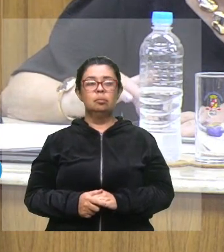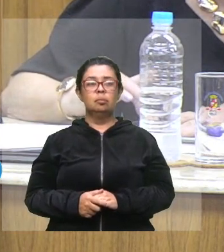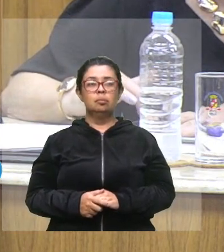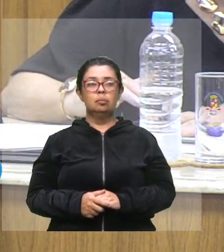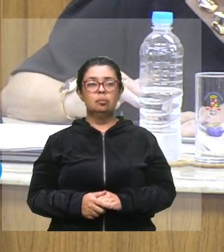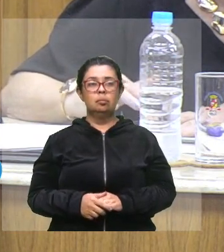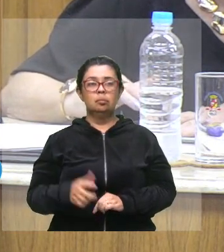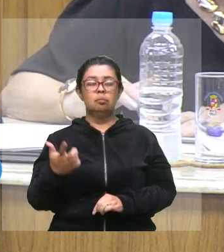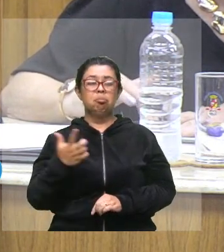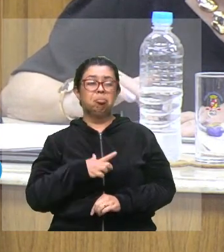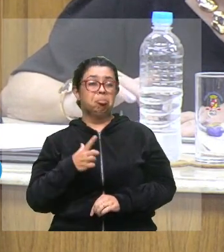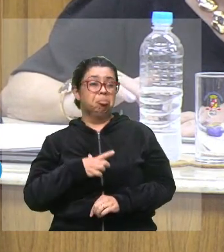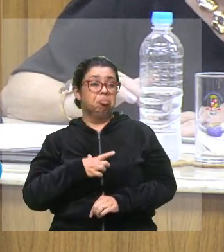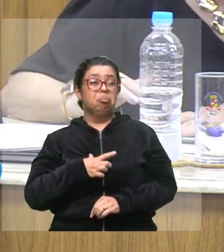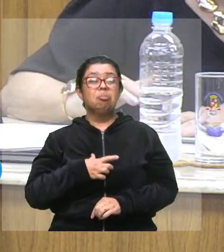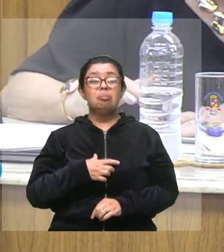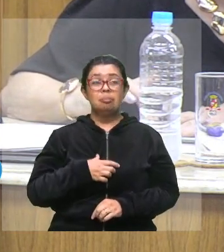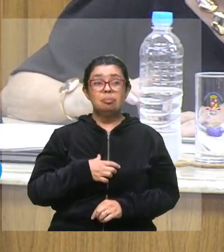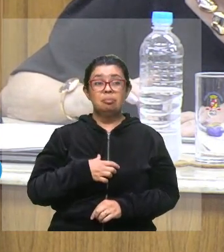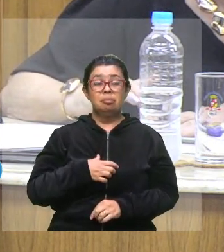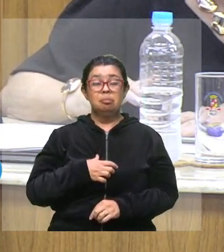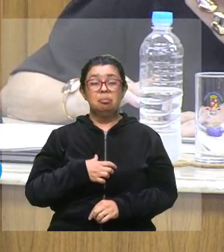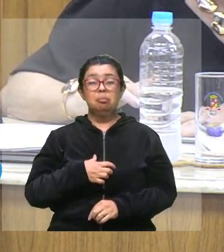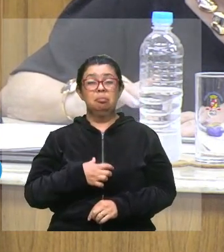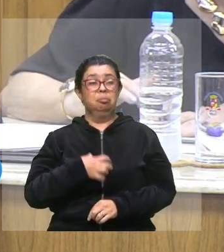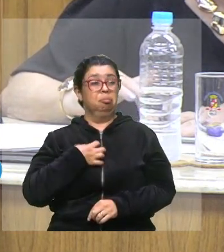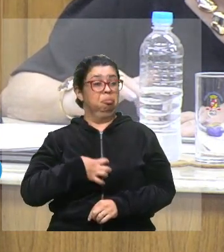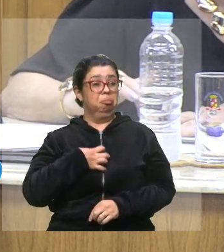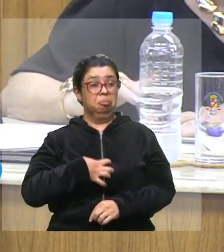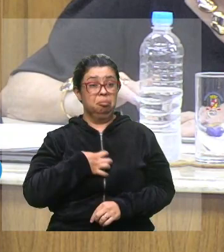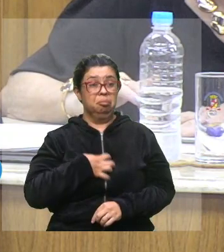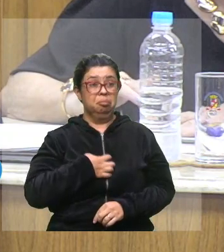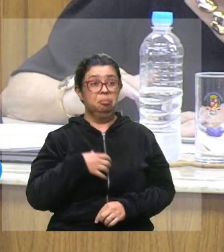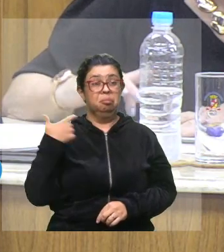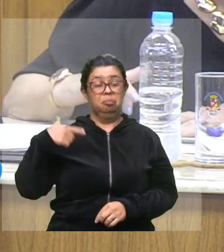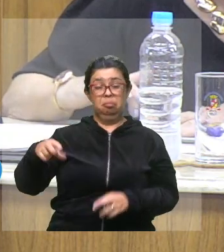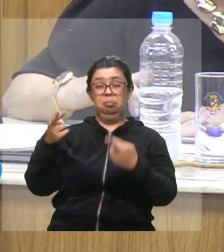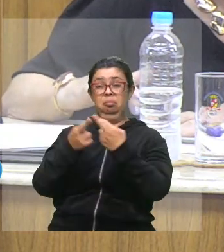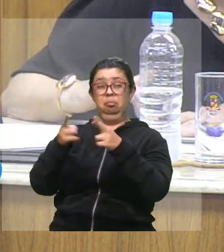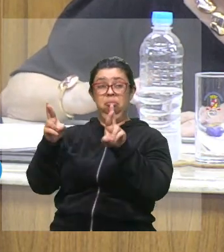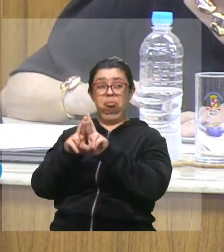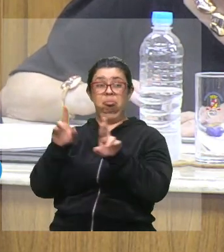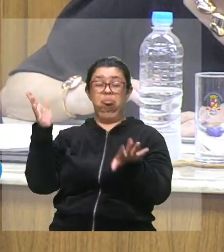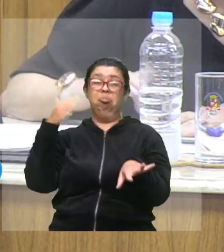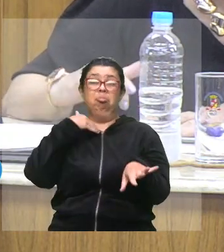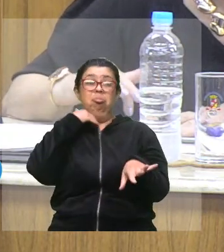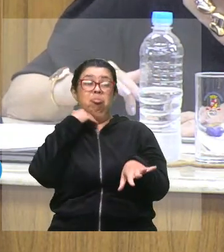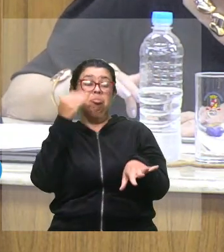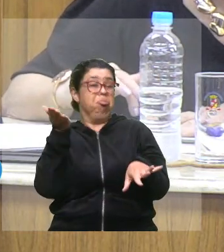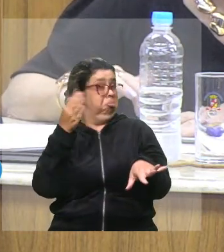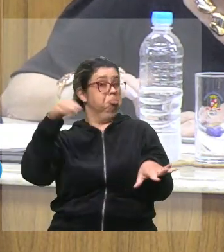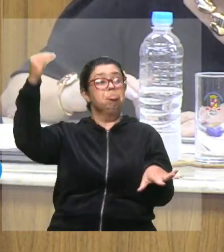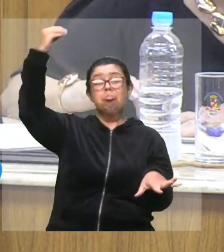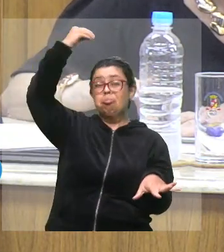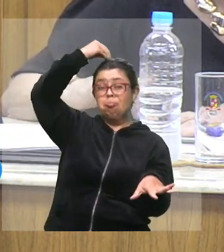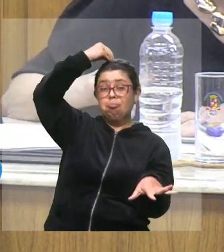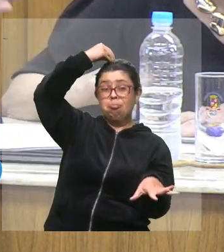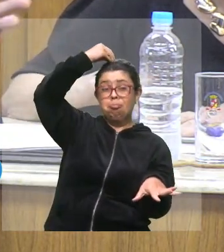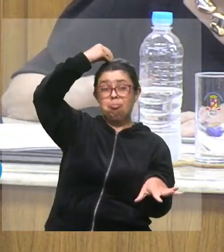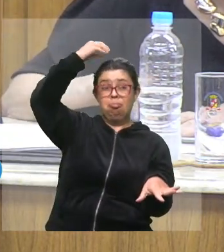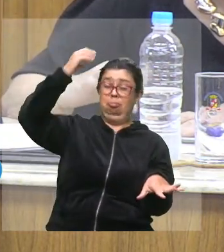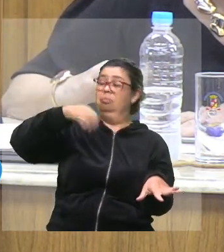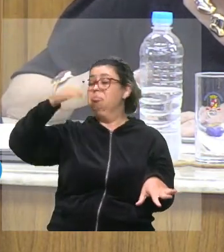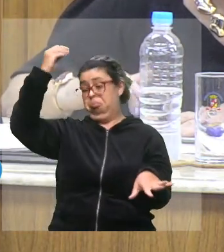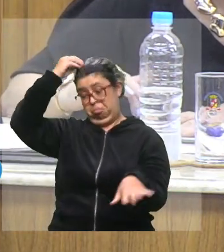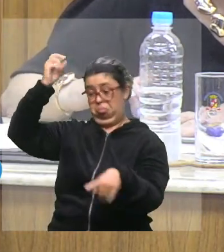nenhuma rusga, um tipo de particularidade, porque eu já fui em umas reuniões aí que ninguém é culpado. Não, a culpa é